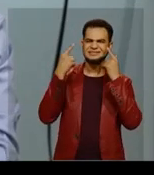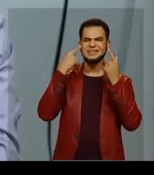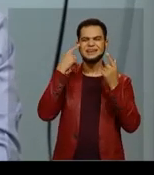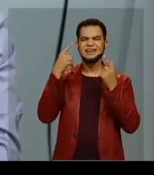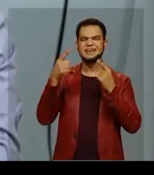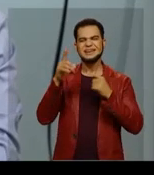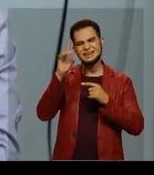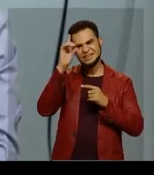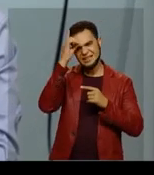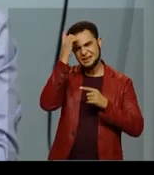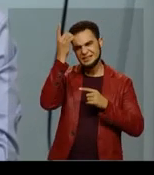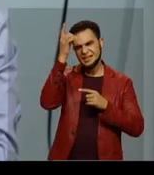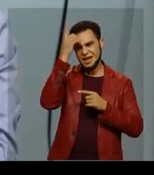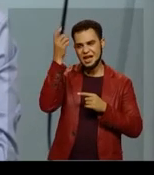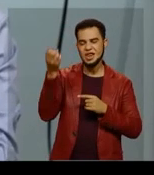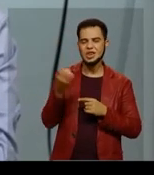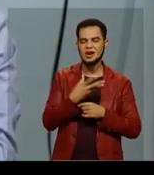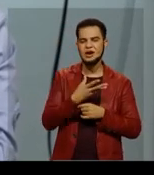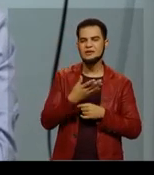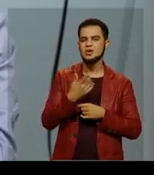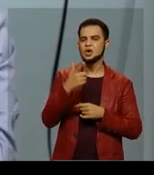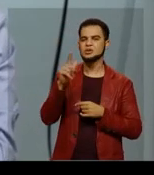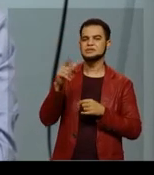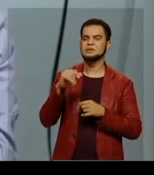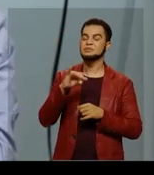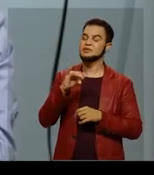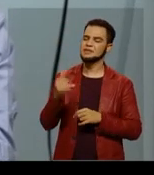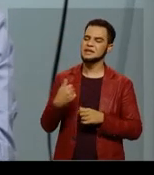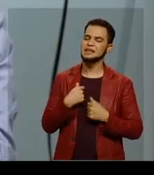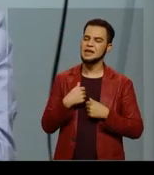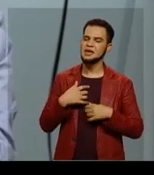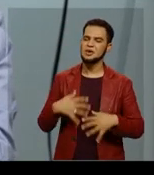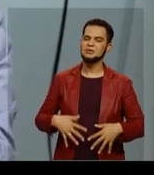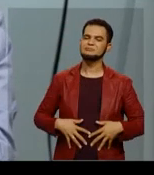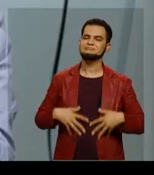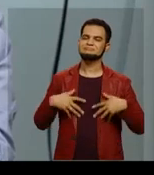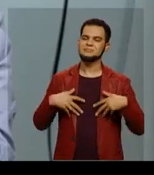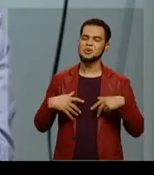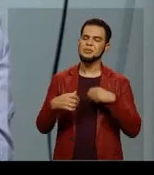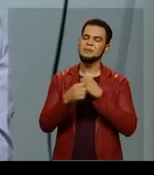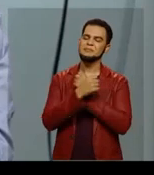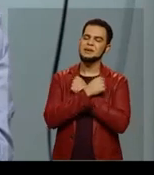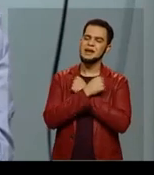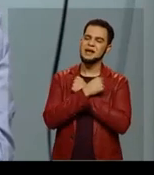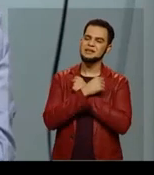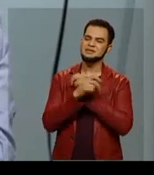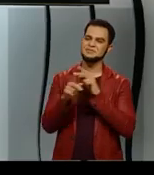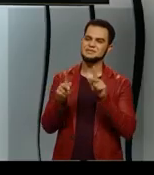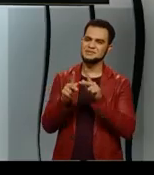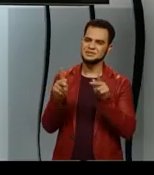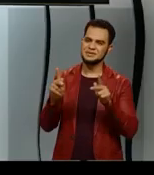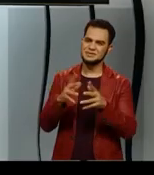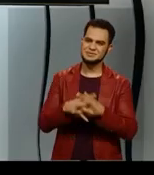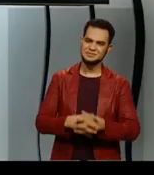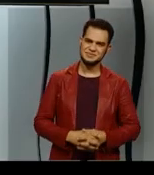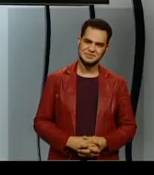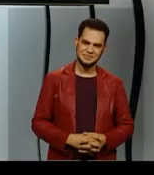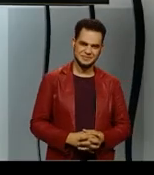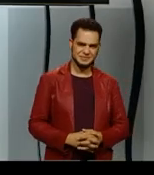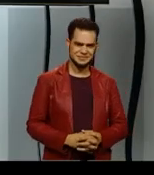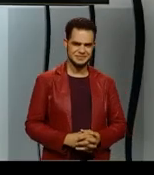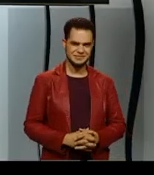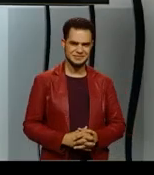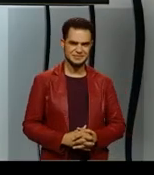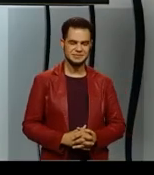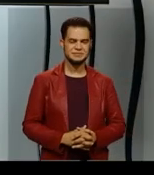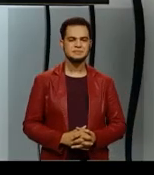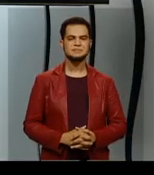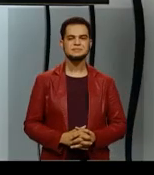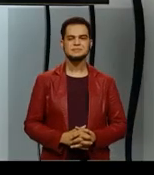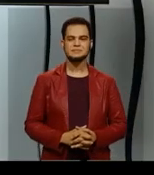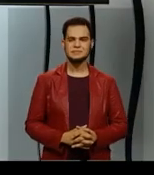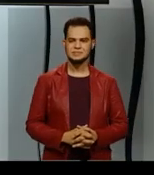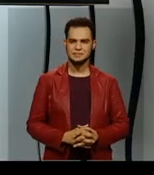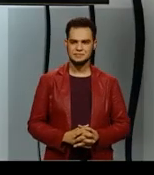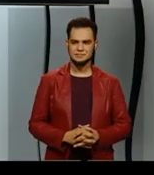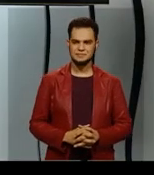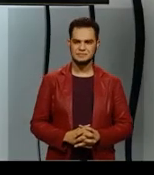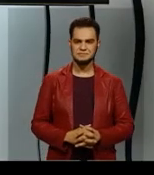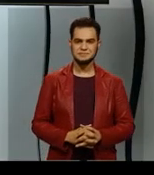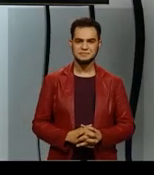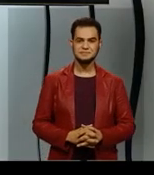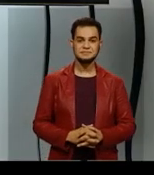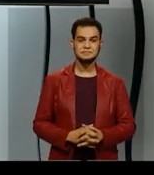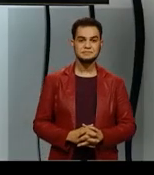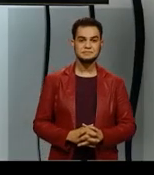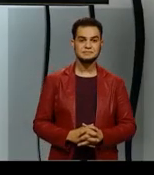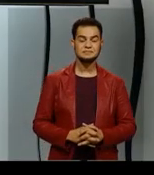novas e a ideia ser aproveitada. Eu fiquei satisfeito. Então, um abraço para ela. Um abraço, professora. Aqui, só completando aqui, porque como nós estamos